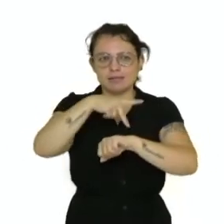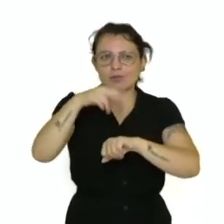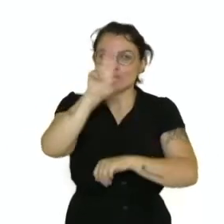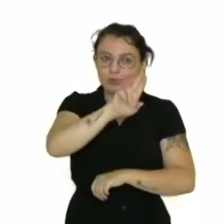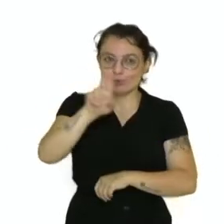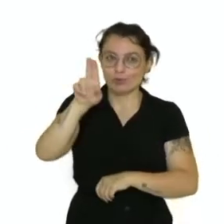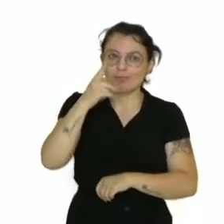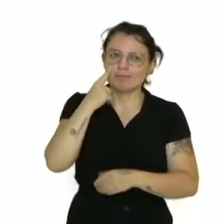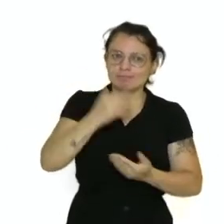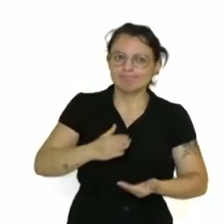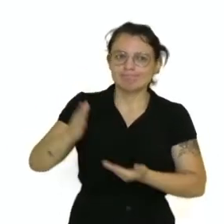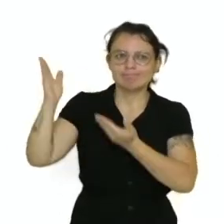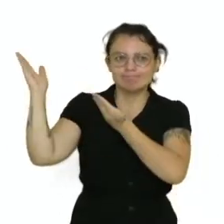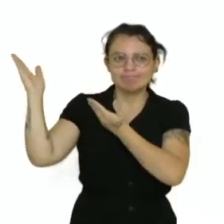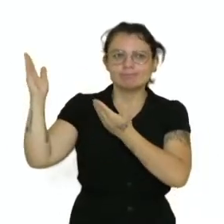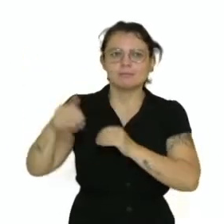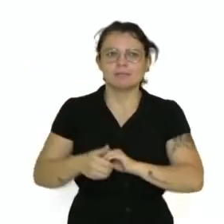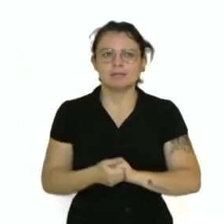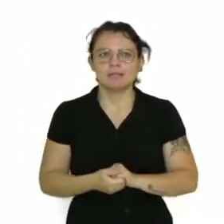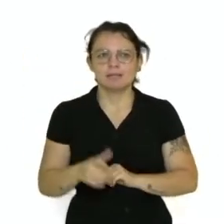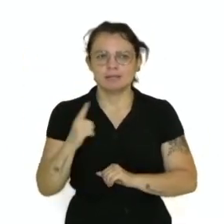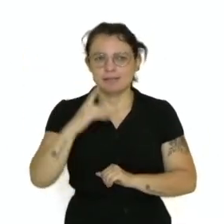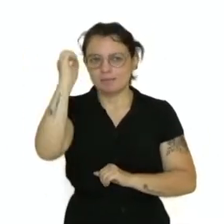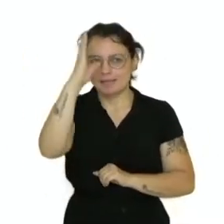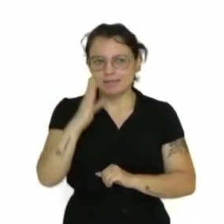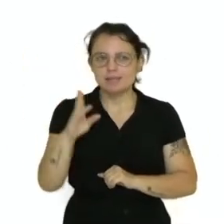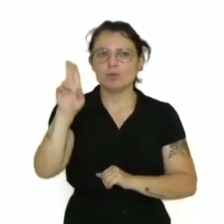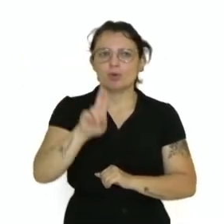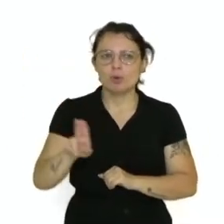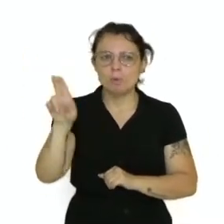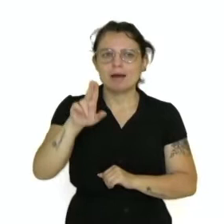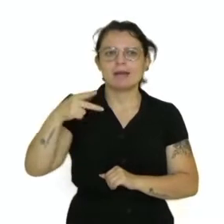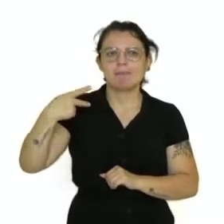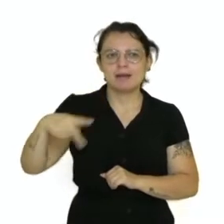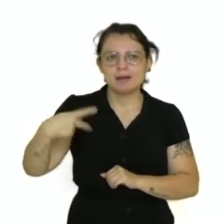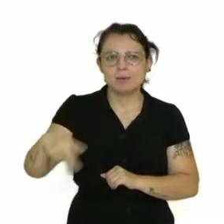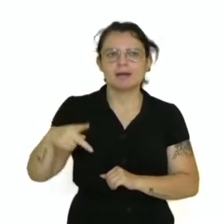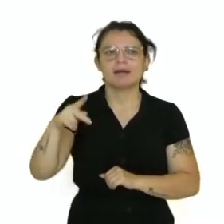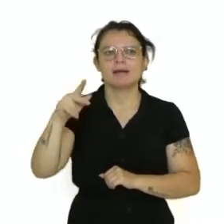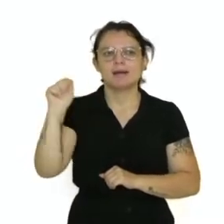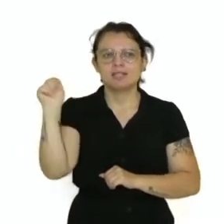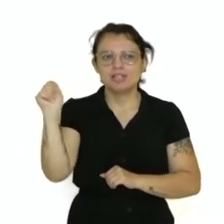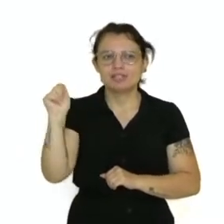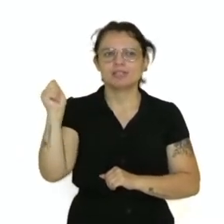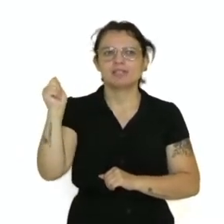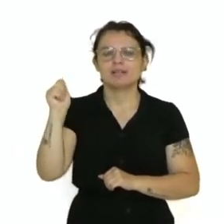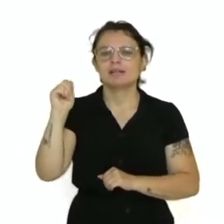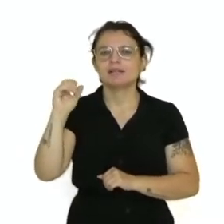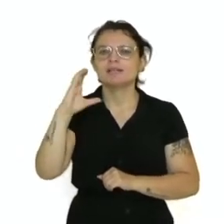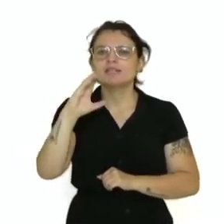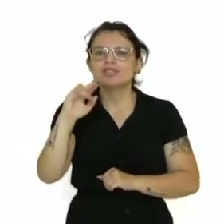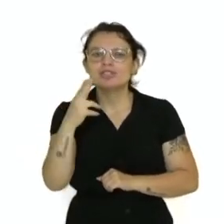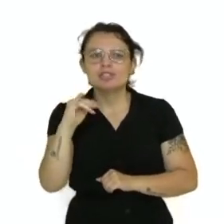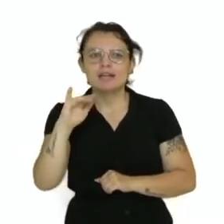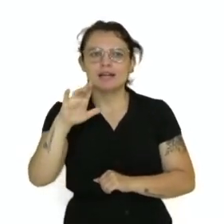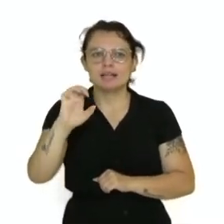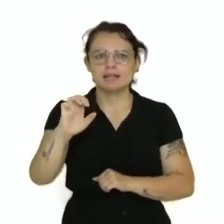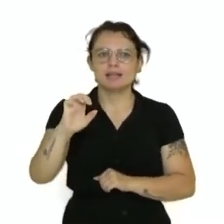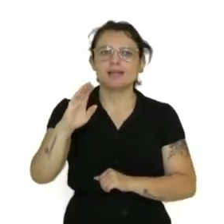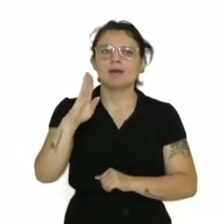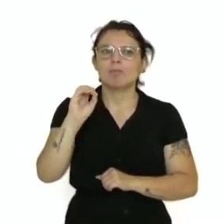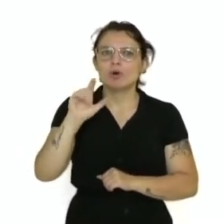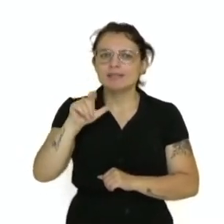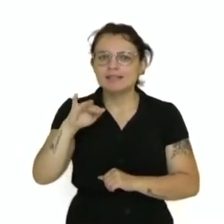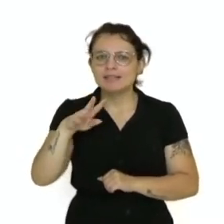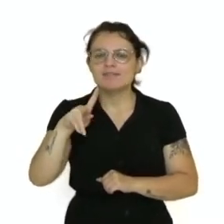Paraguai, Argentina, Chile, Bolívia, Peru, Equador, Colômbia, Venezuela, Guiana